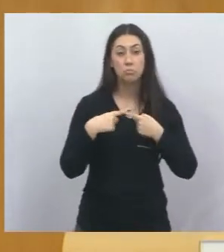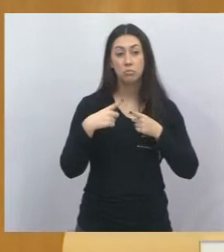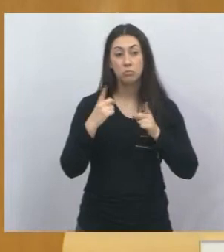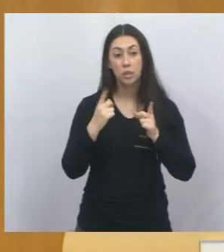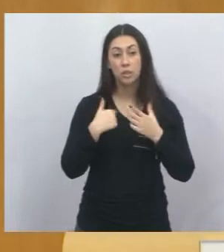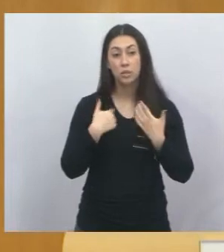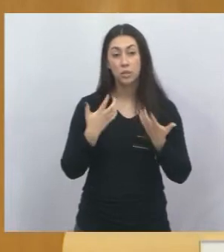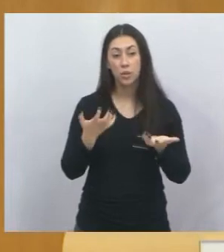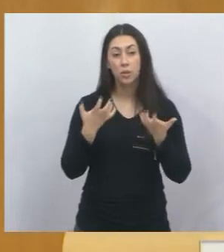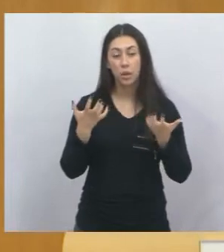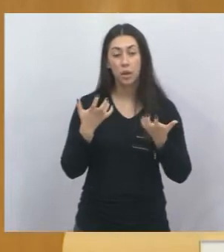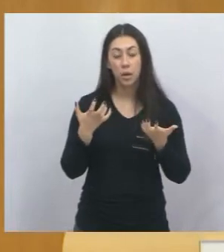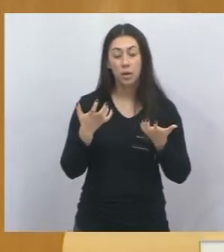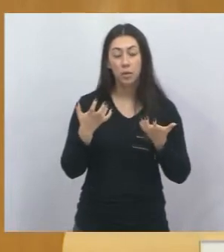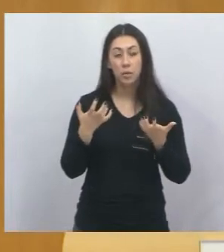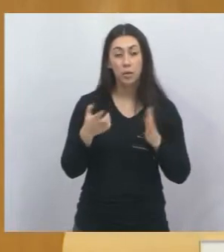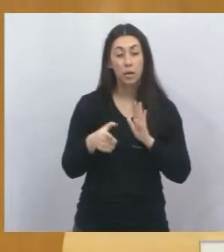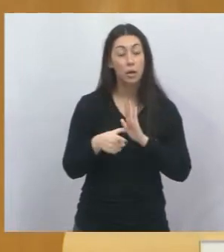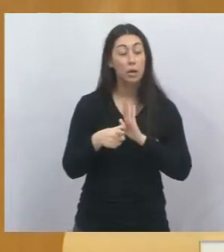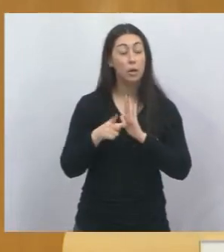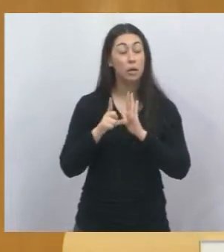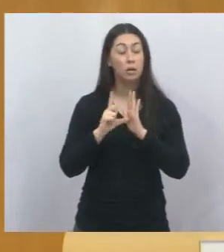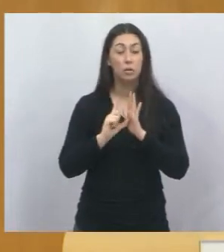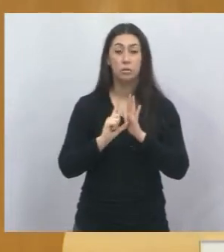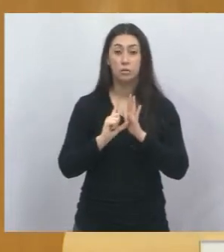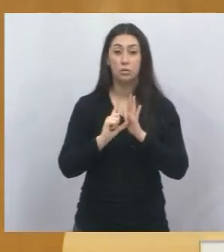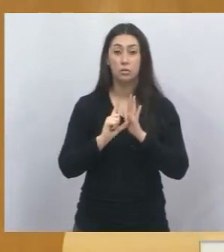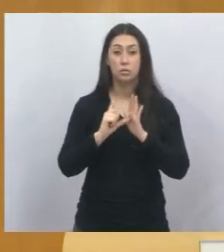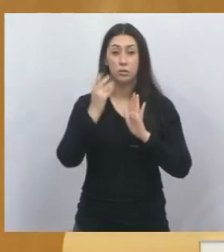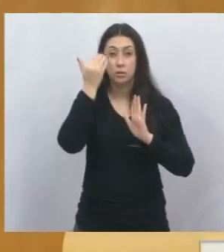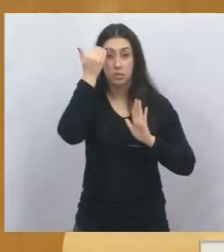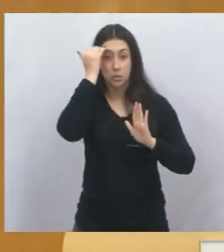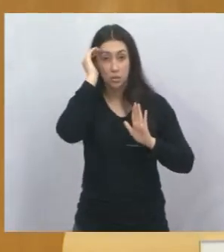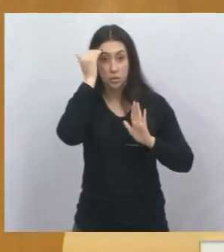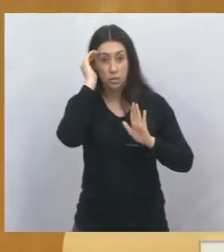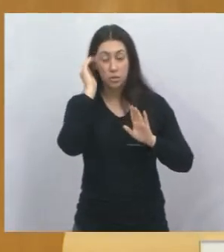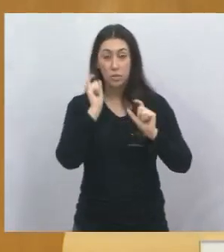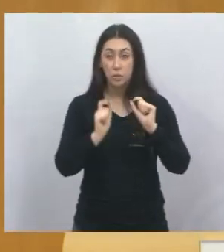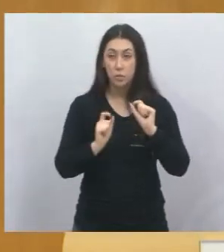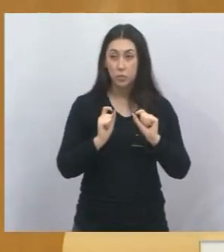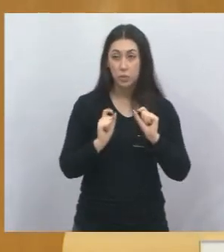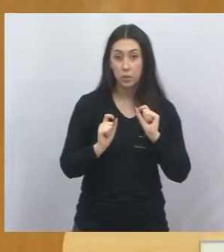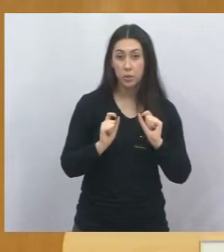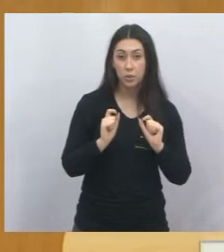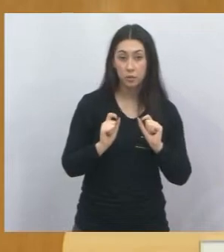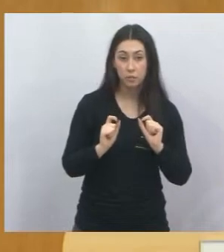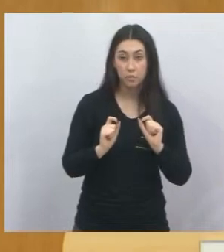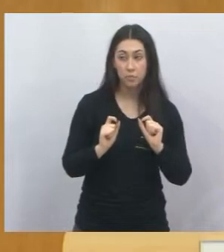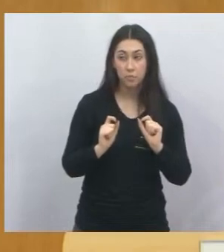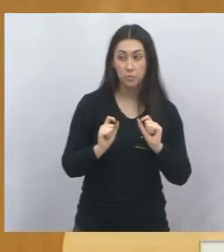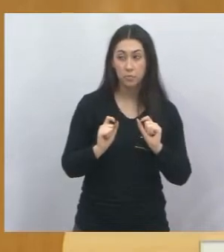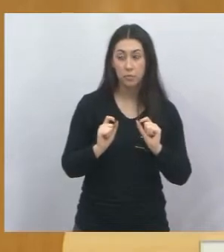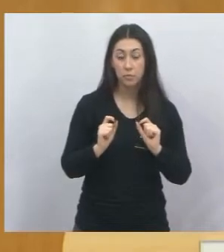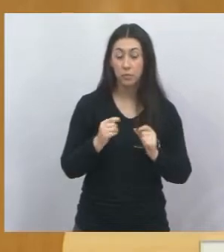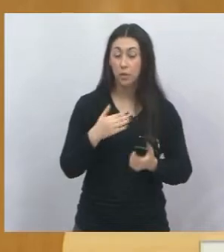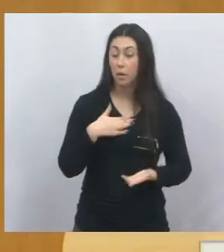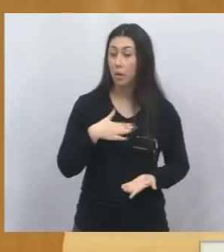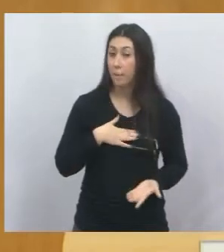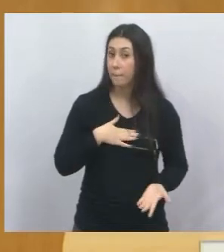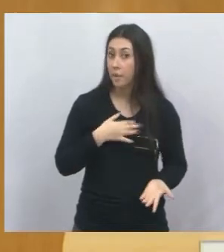mas eu quero que, antes de começar a falar sobre o projeto, entender que, no meu